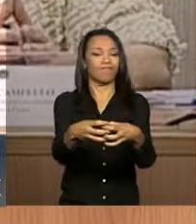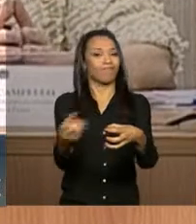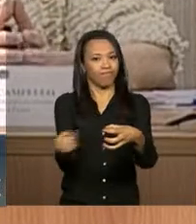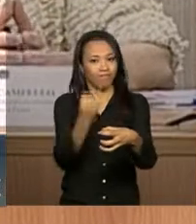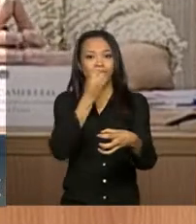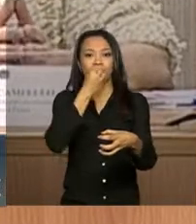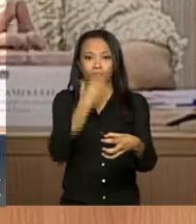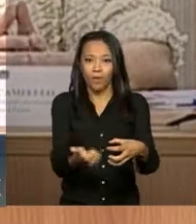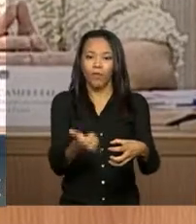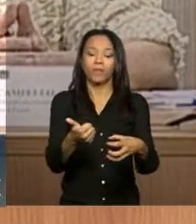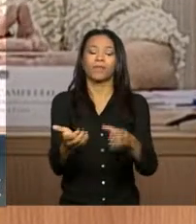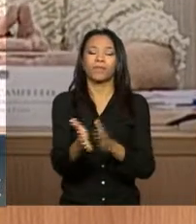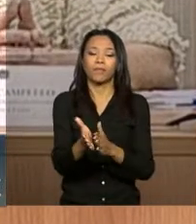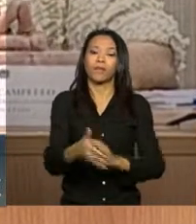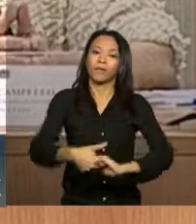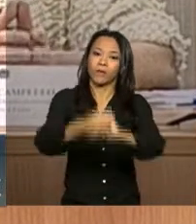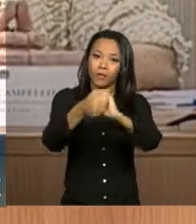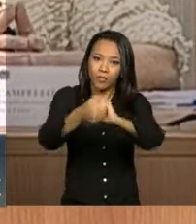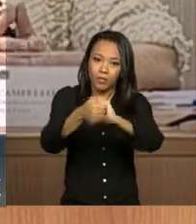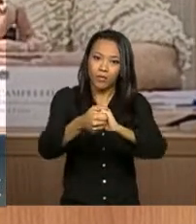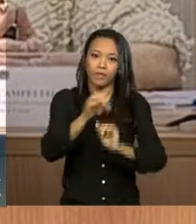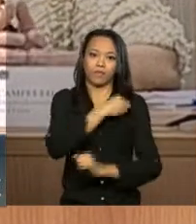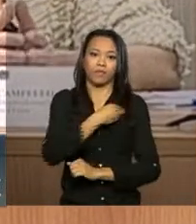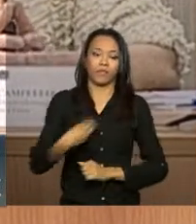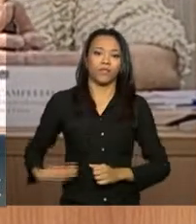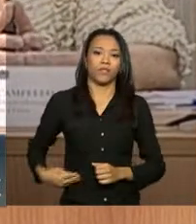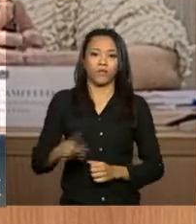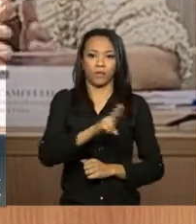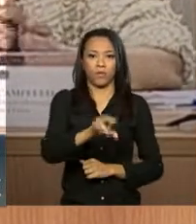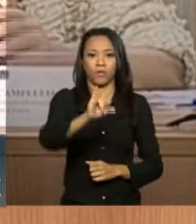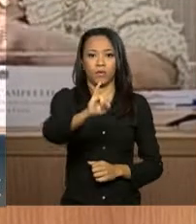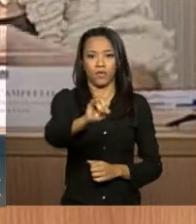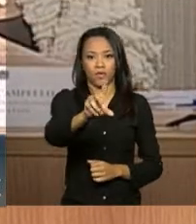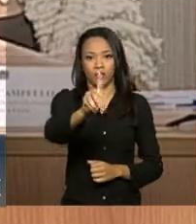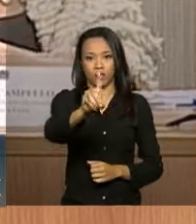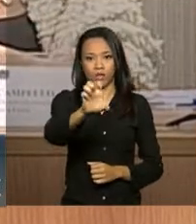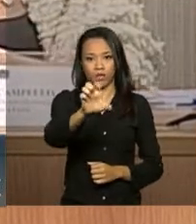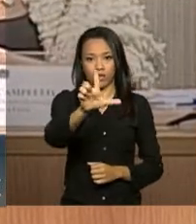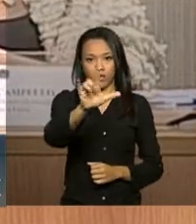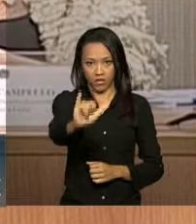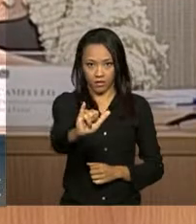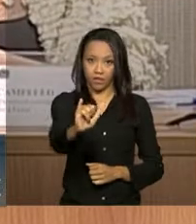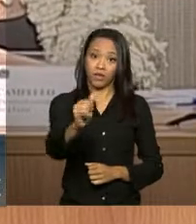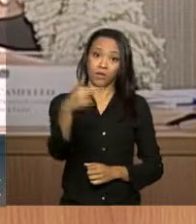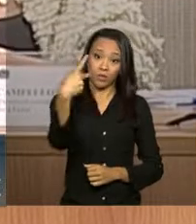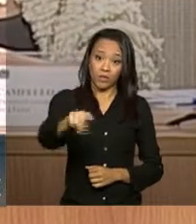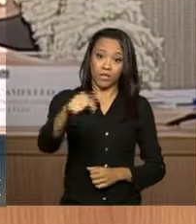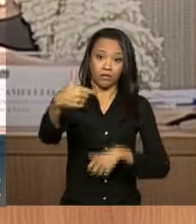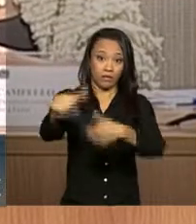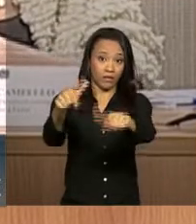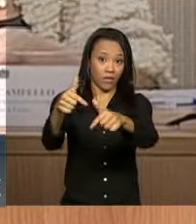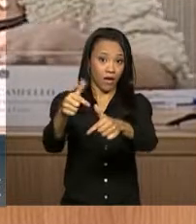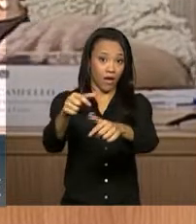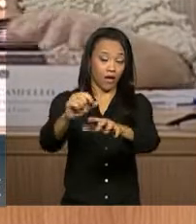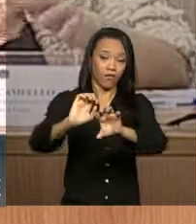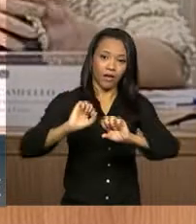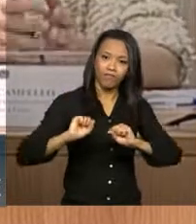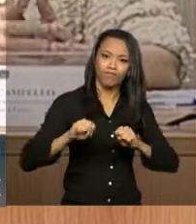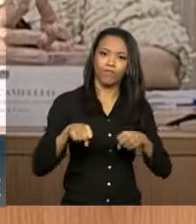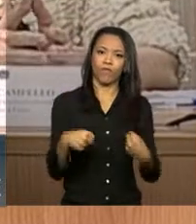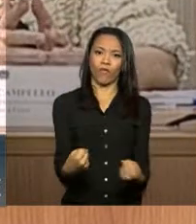cumprimentar nossa ministra e dele acho que a sua postura vai nos ajudar a fortalecer ainda mais uma ação